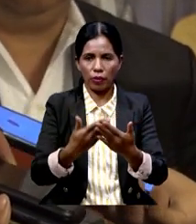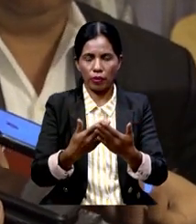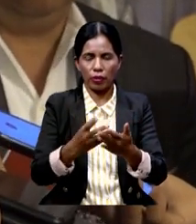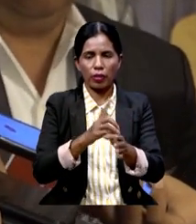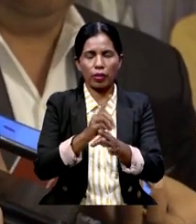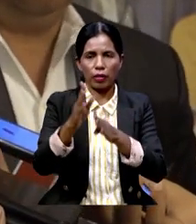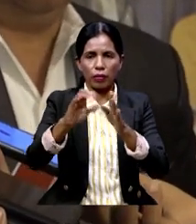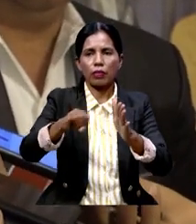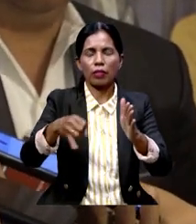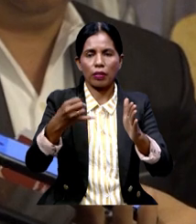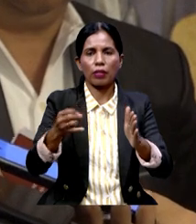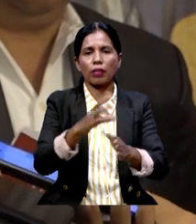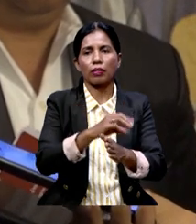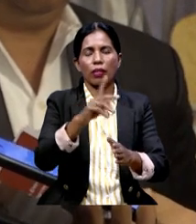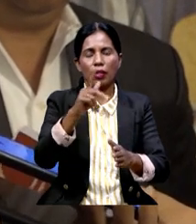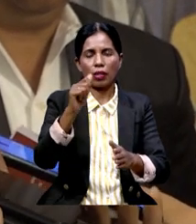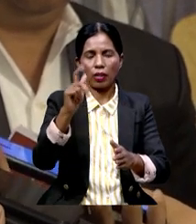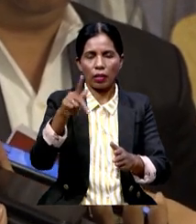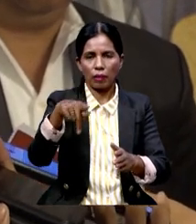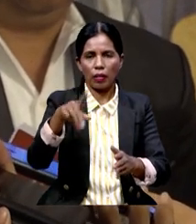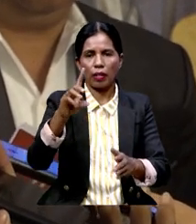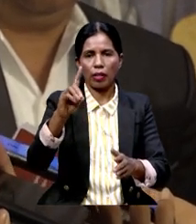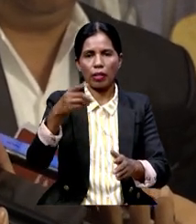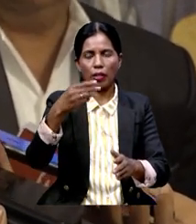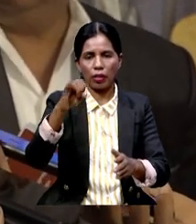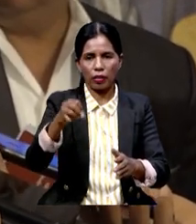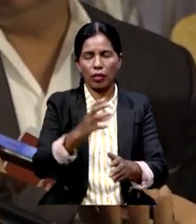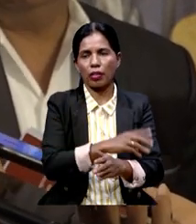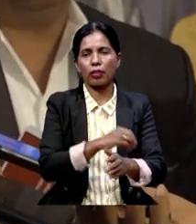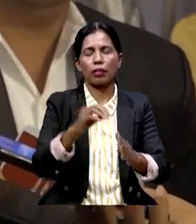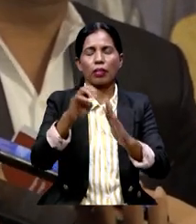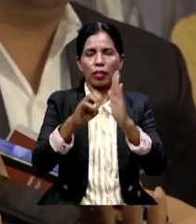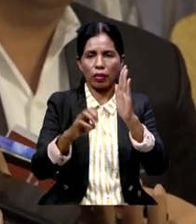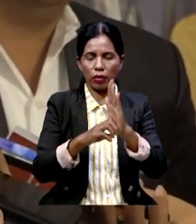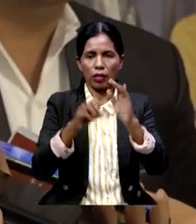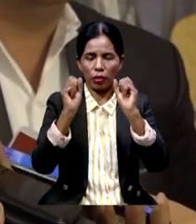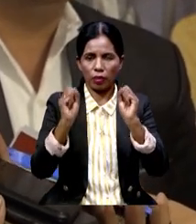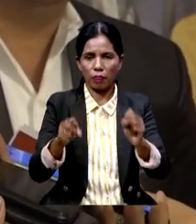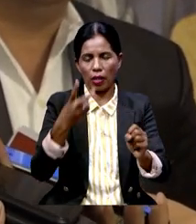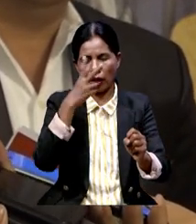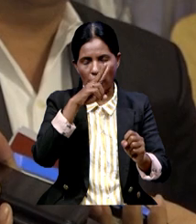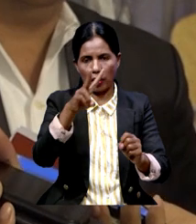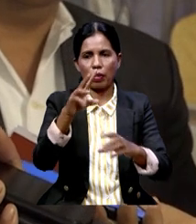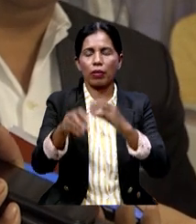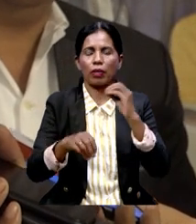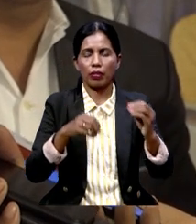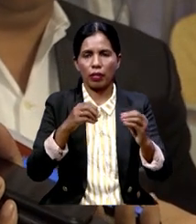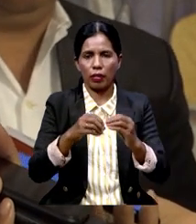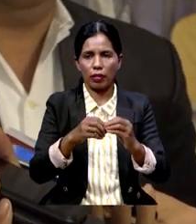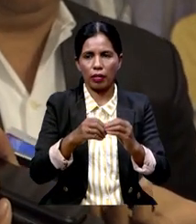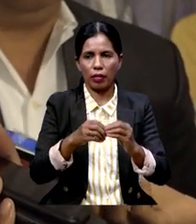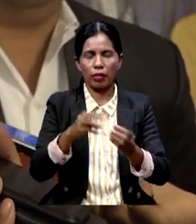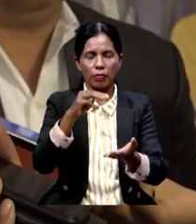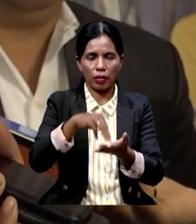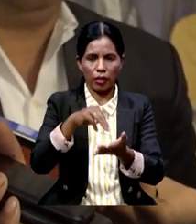diretor geral, ho parte CAC, PDHZ, ho inspector estado, pode bele acompanha a curizi